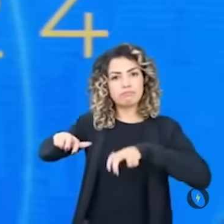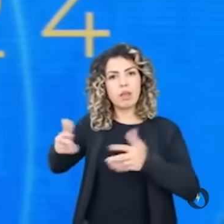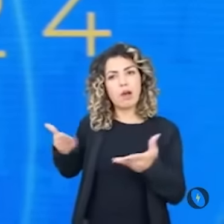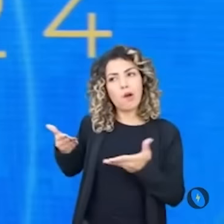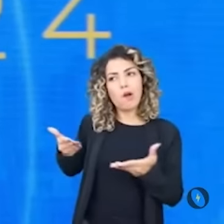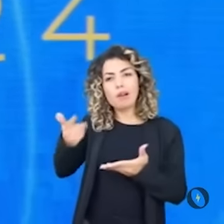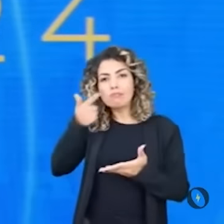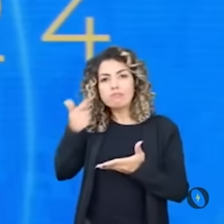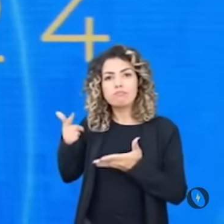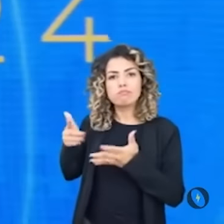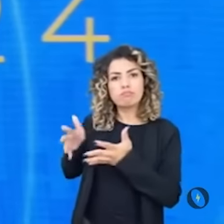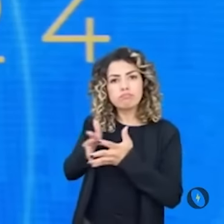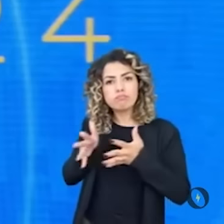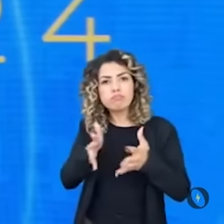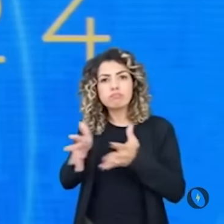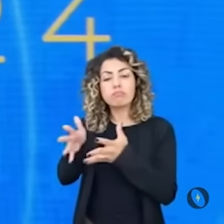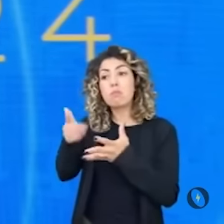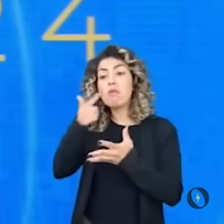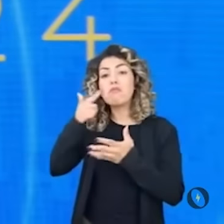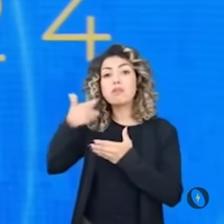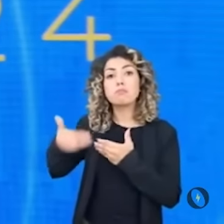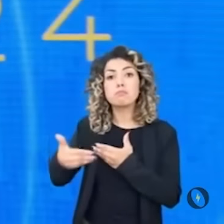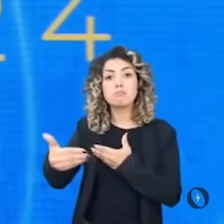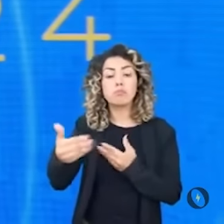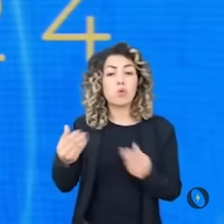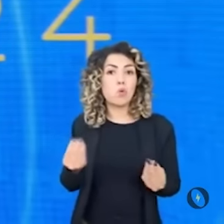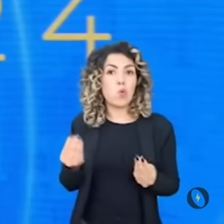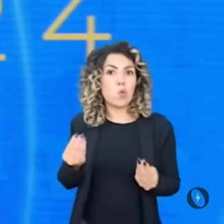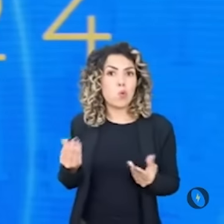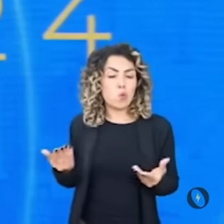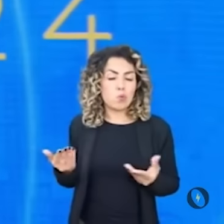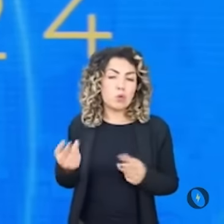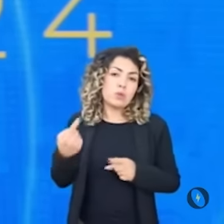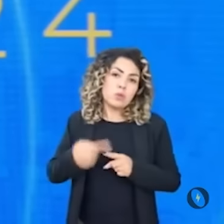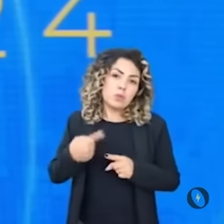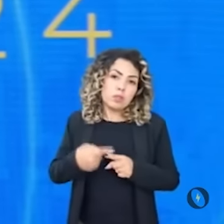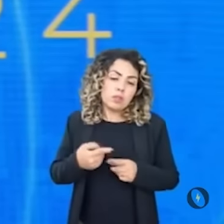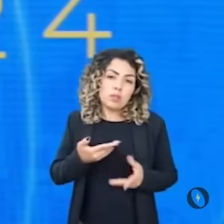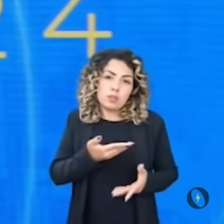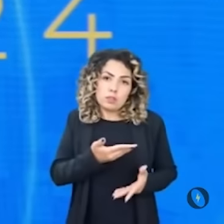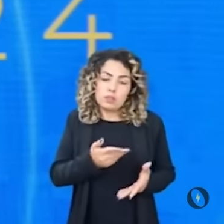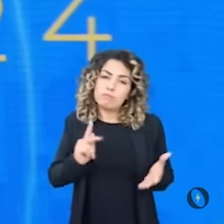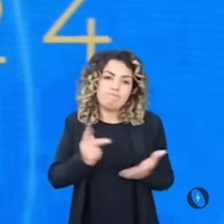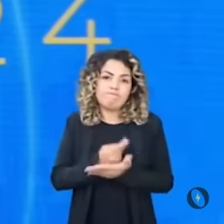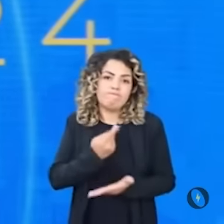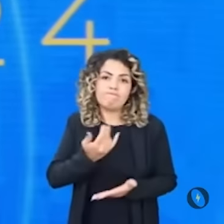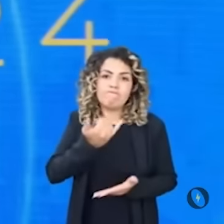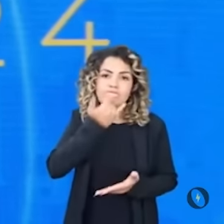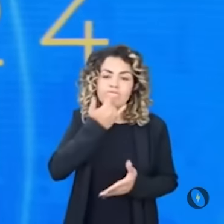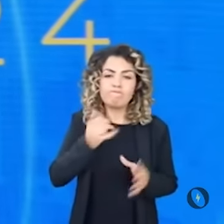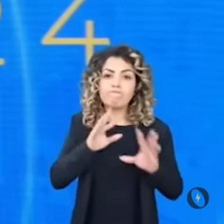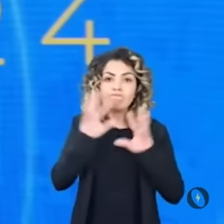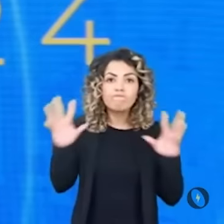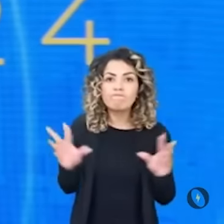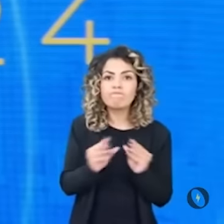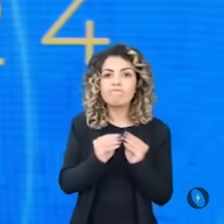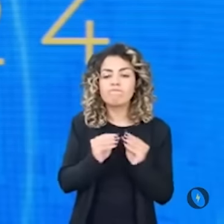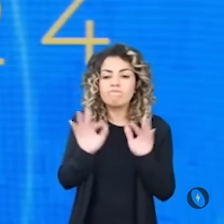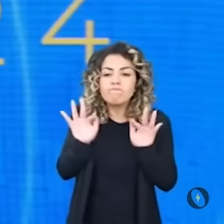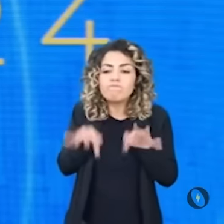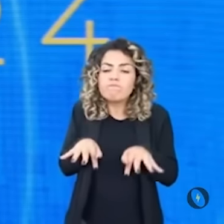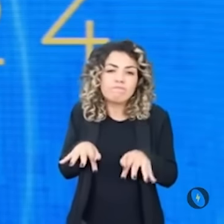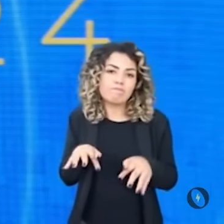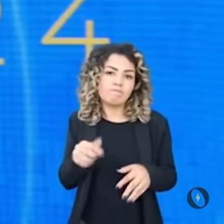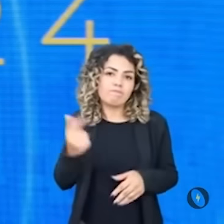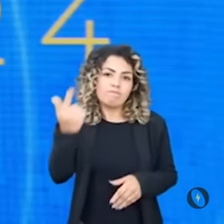se Desenrola a partir deste instante em que eh não foi possível fazer o encerramento oficial deste encontro e houve uma